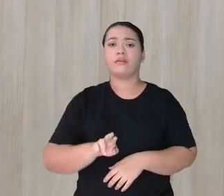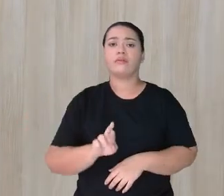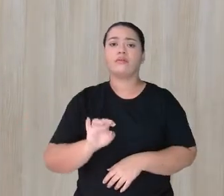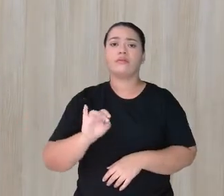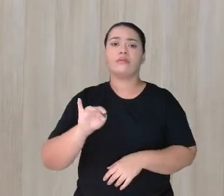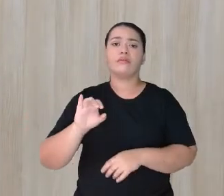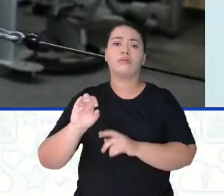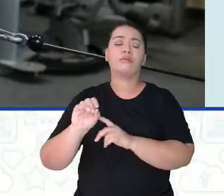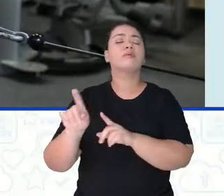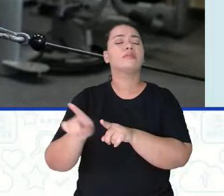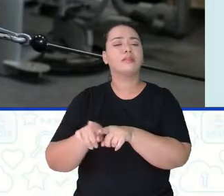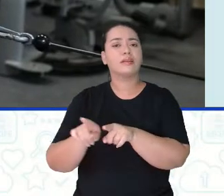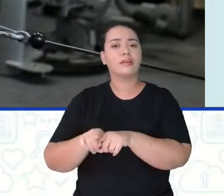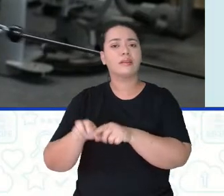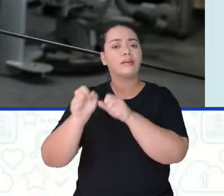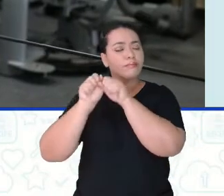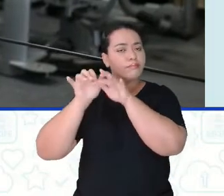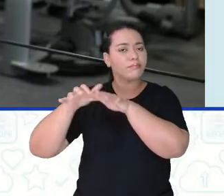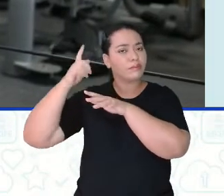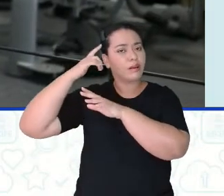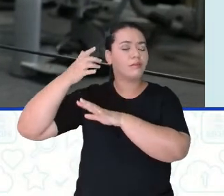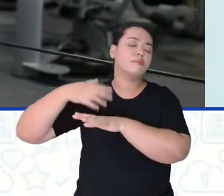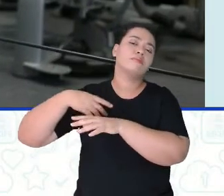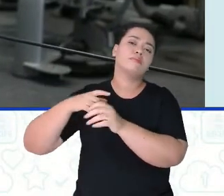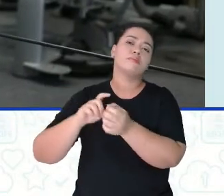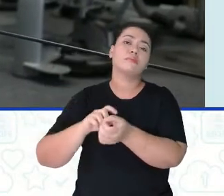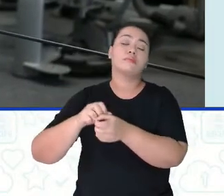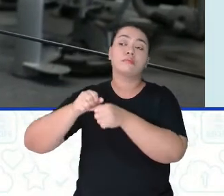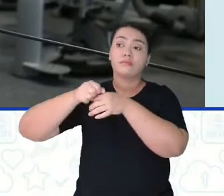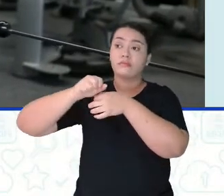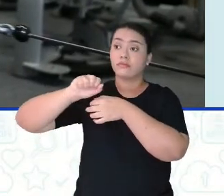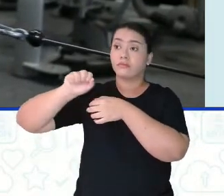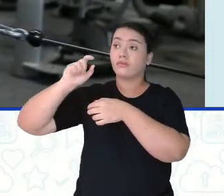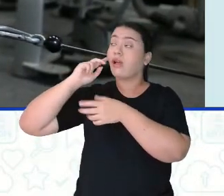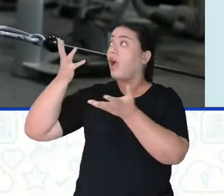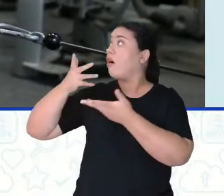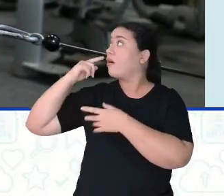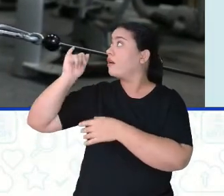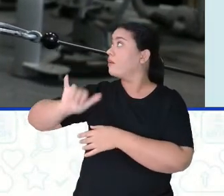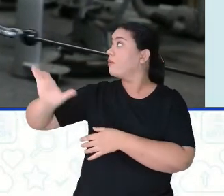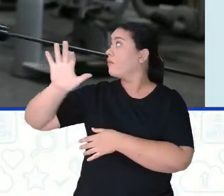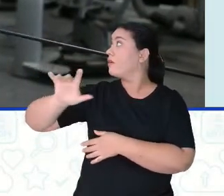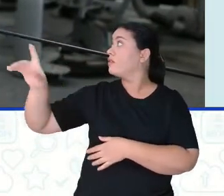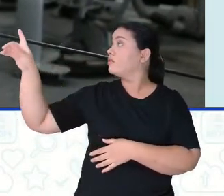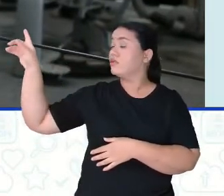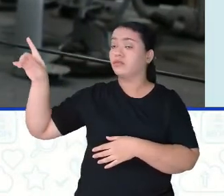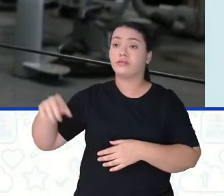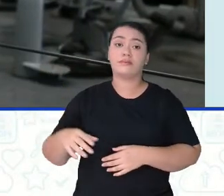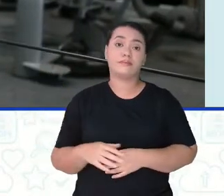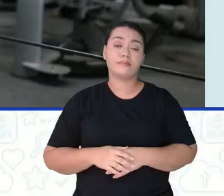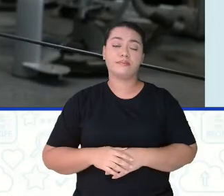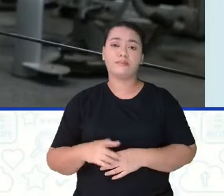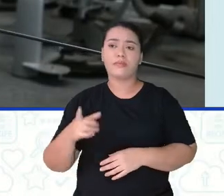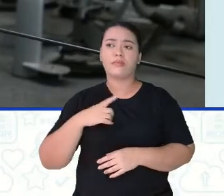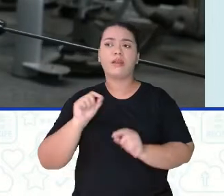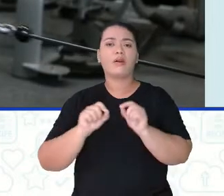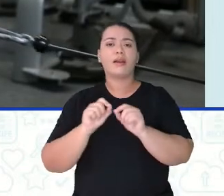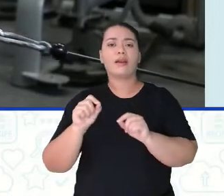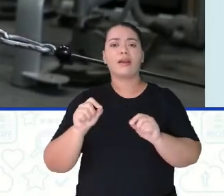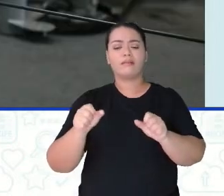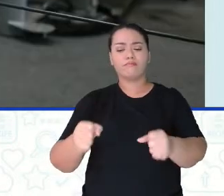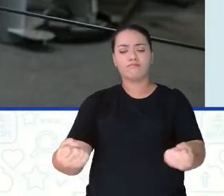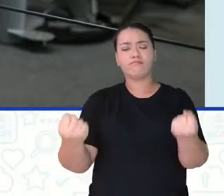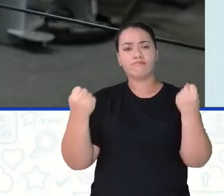transmitir estímulos e receber estímulos. Nessa imagem aí que vocês estão vendo, tem uma pessoa, não é, contraindo os